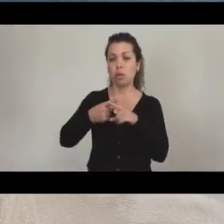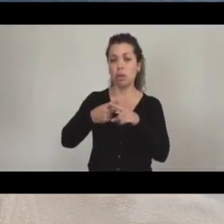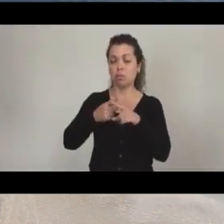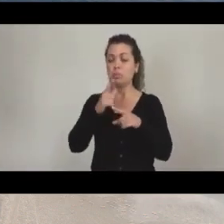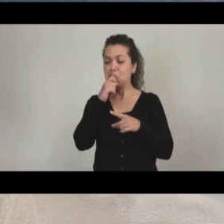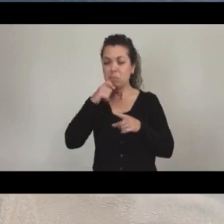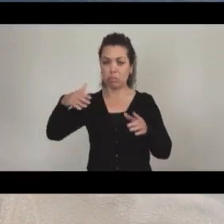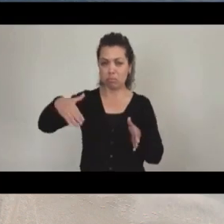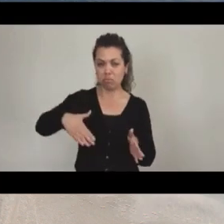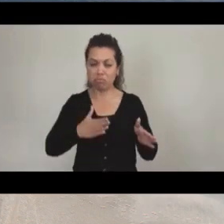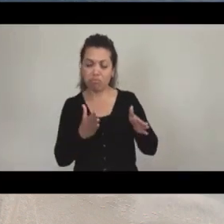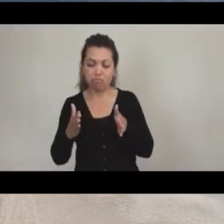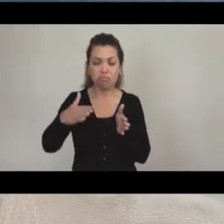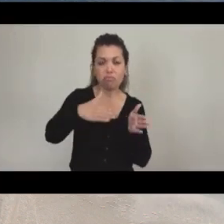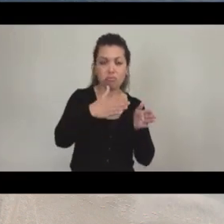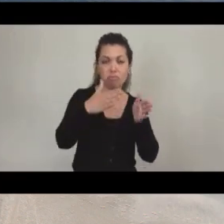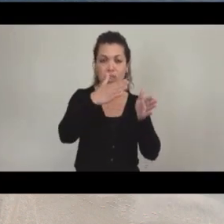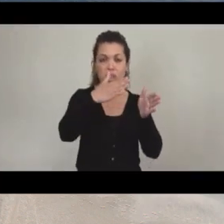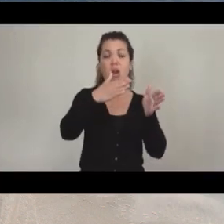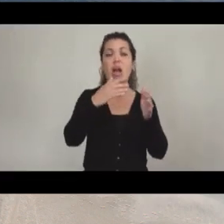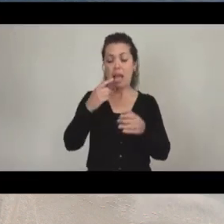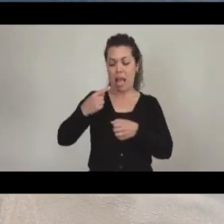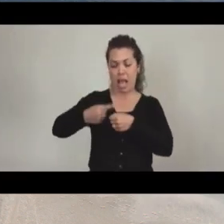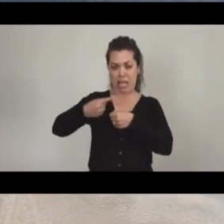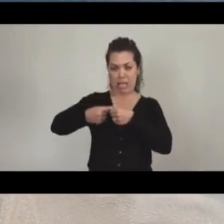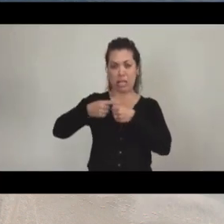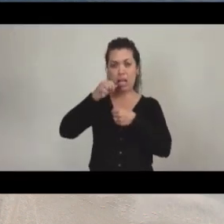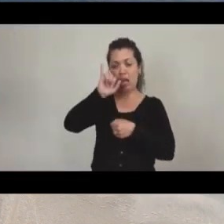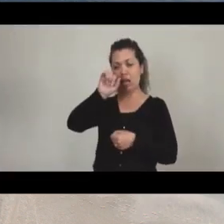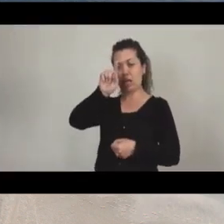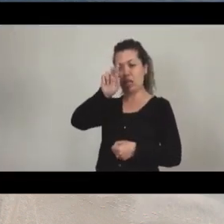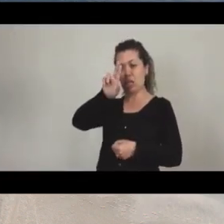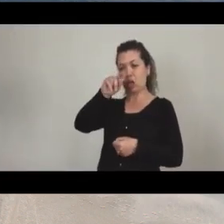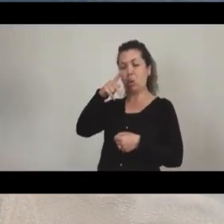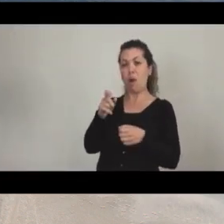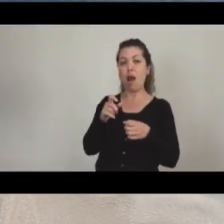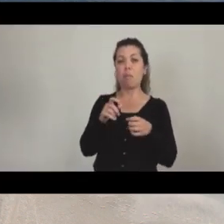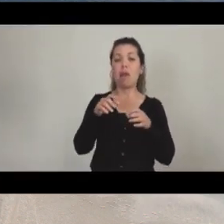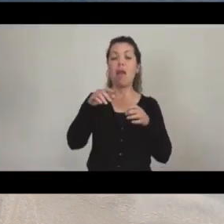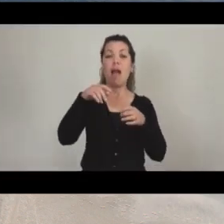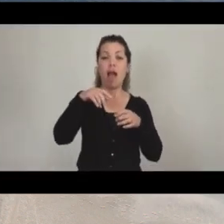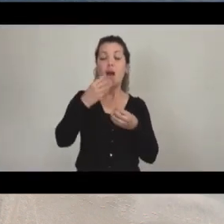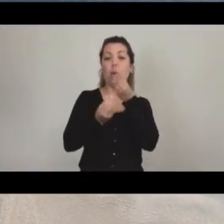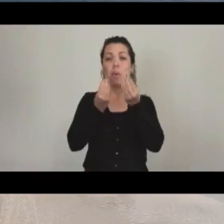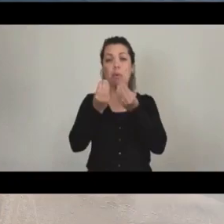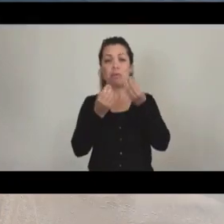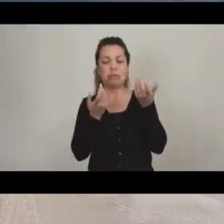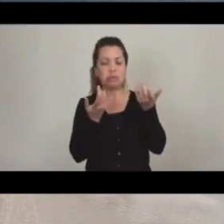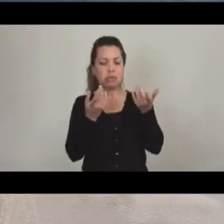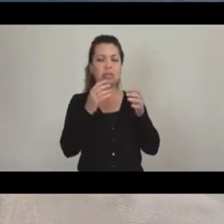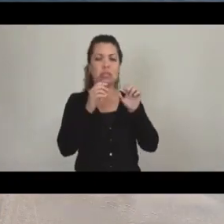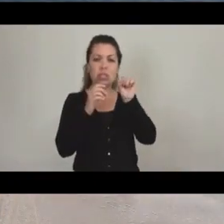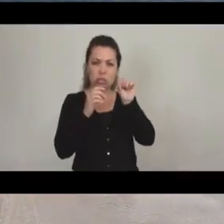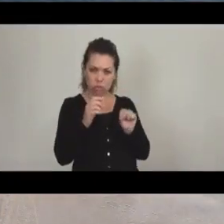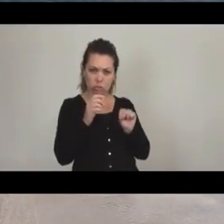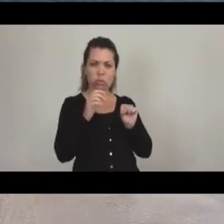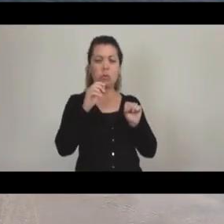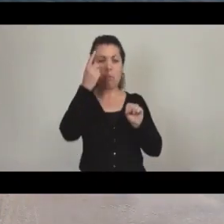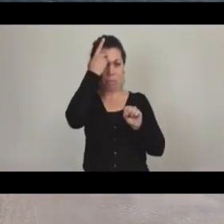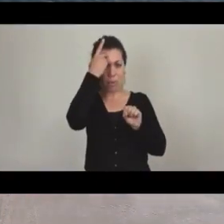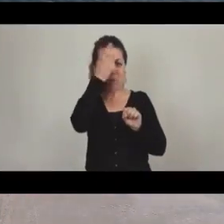descomunal. Quando, no entanto, a família caiçara retomou a rede para transportar o santo a Iguape, o mesmo readquiriu o